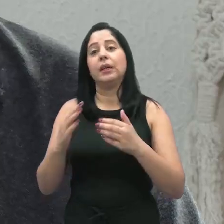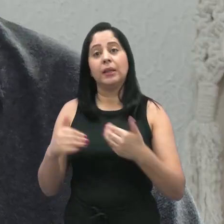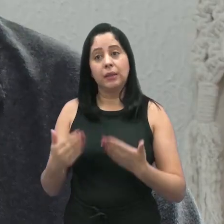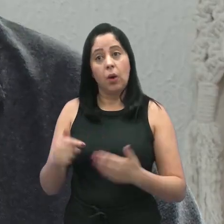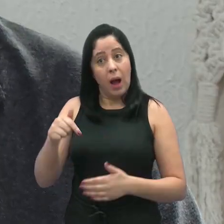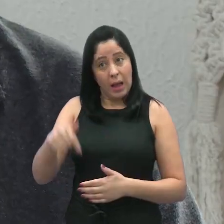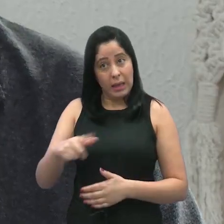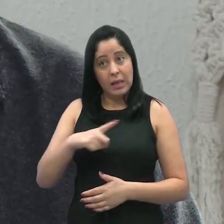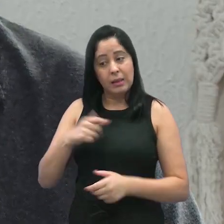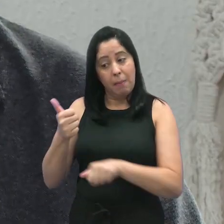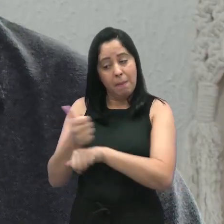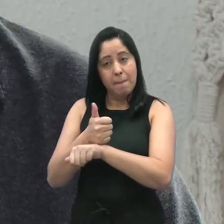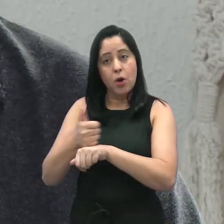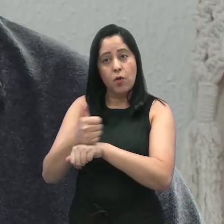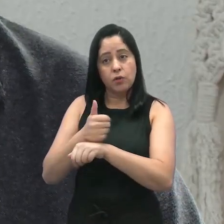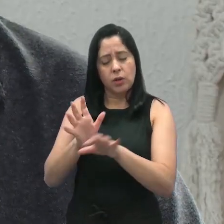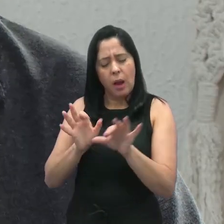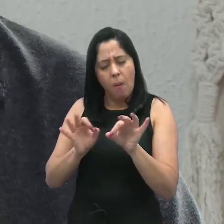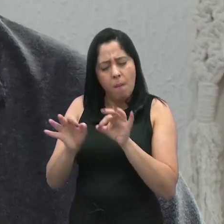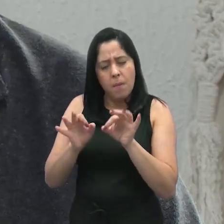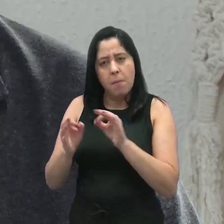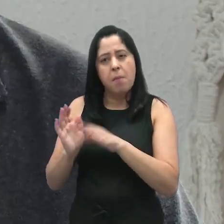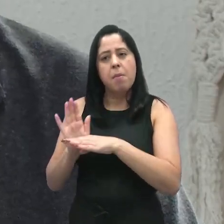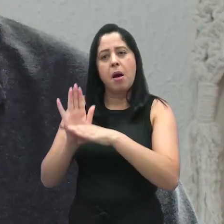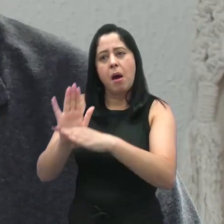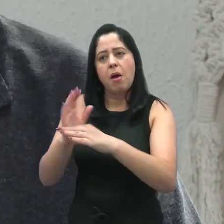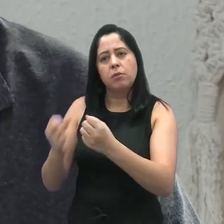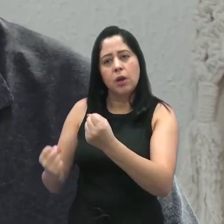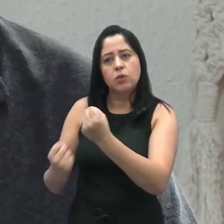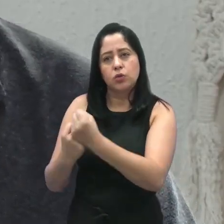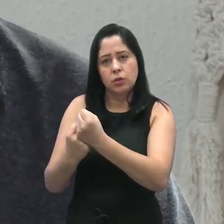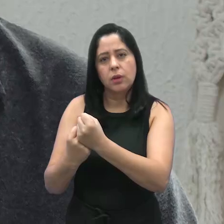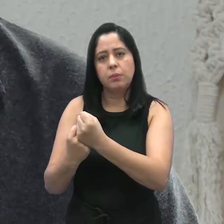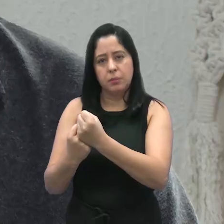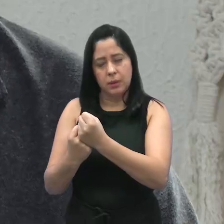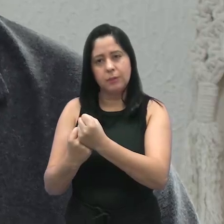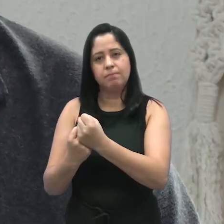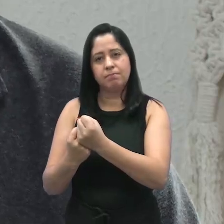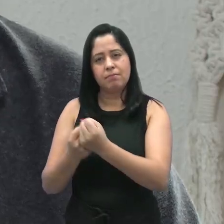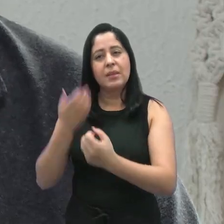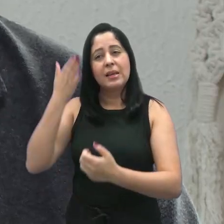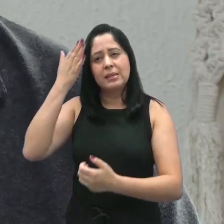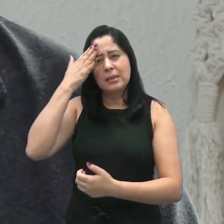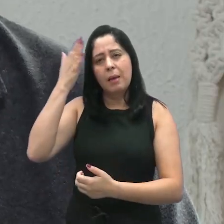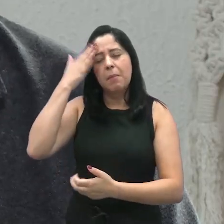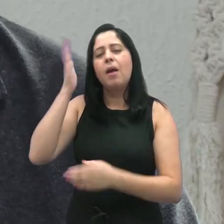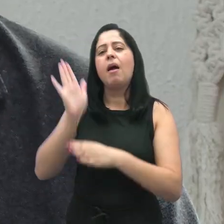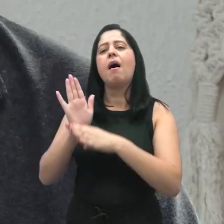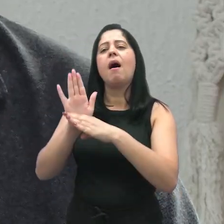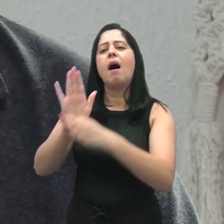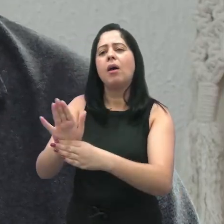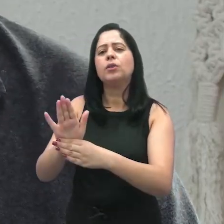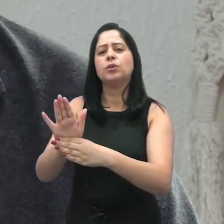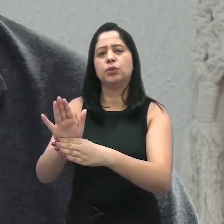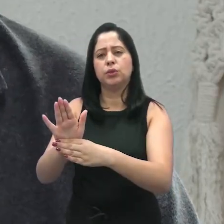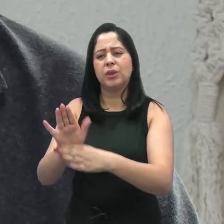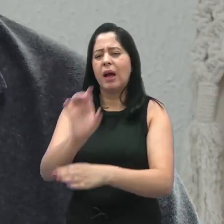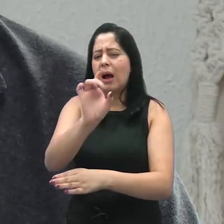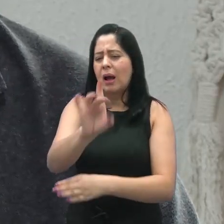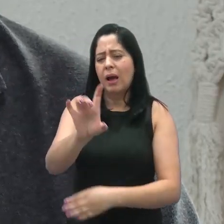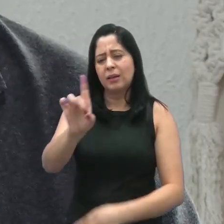te dar o apoio, né? Saber contornar todas as situações, né, de cada